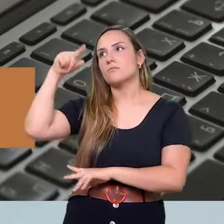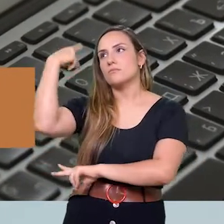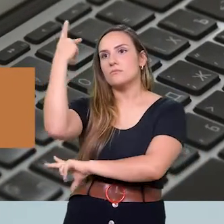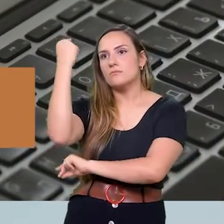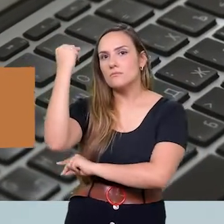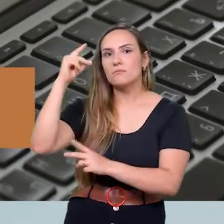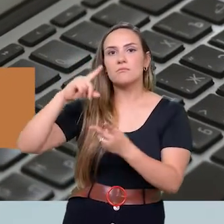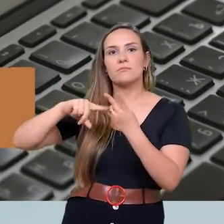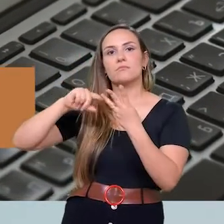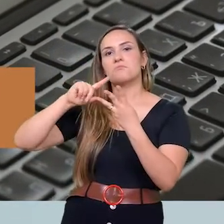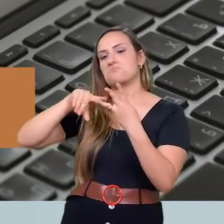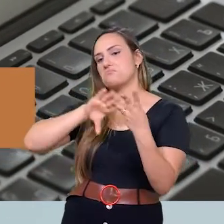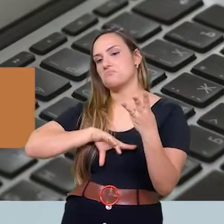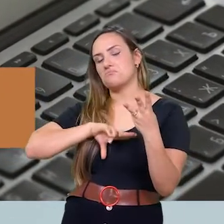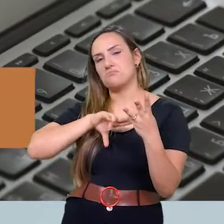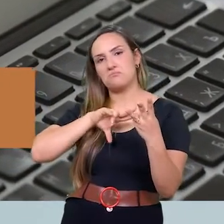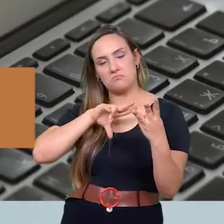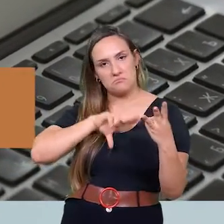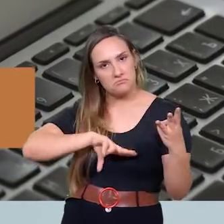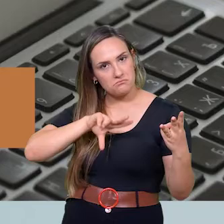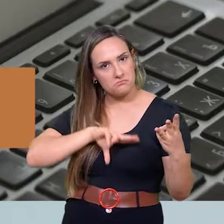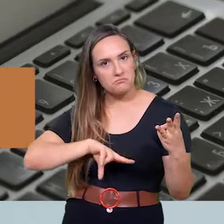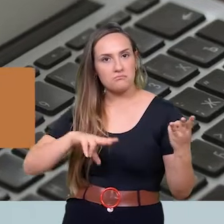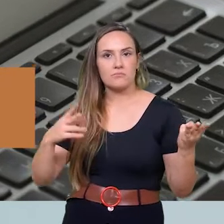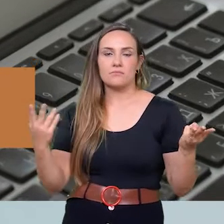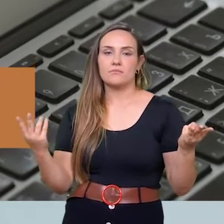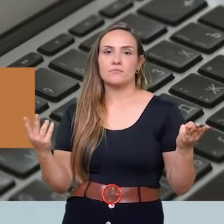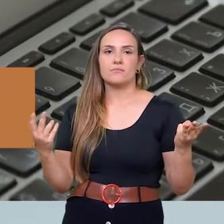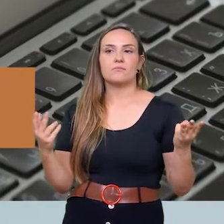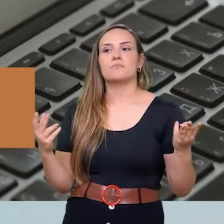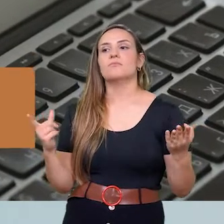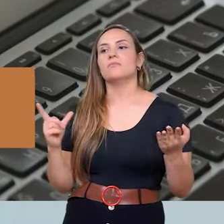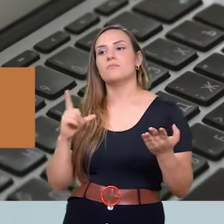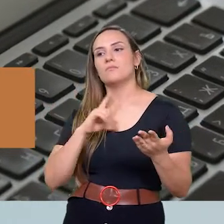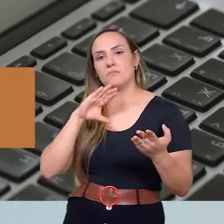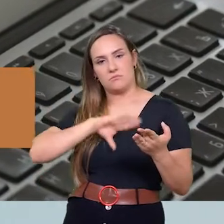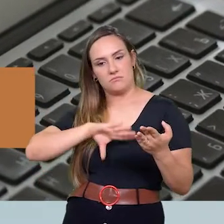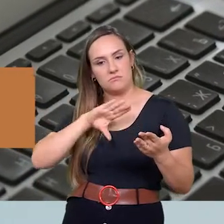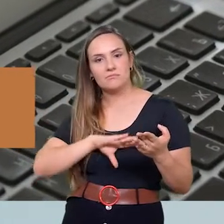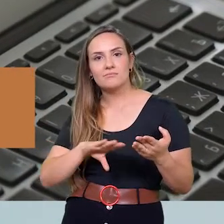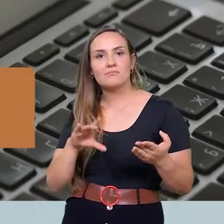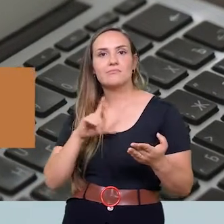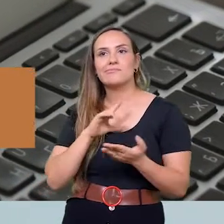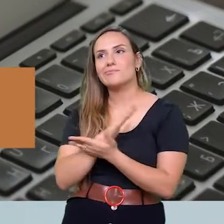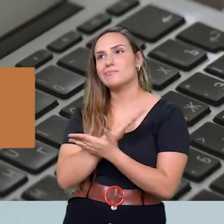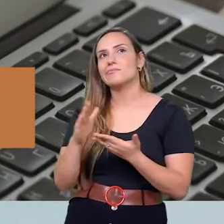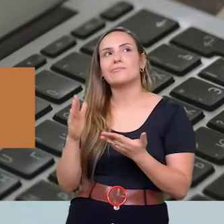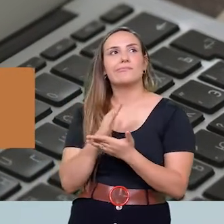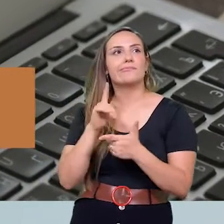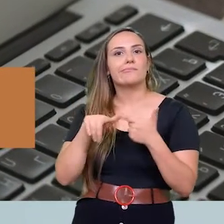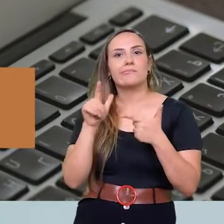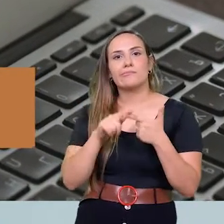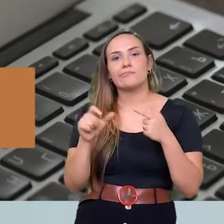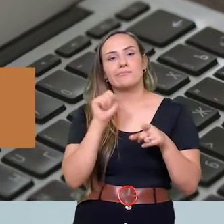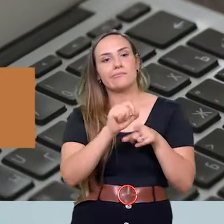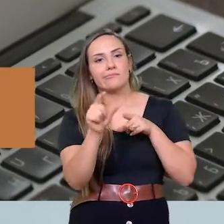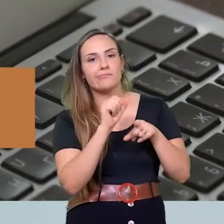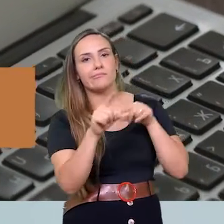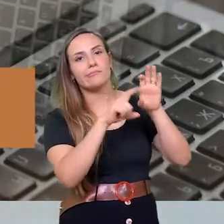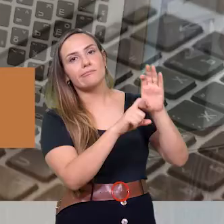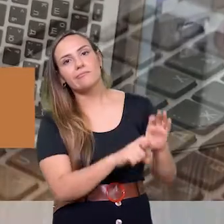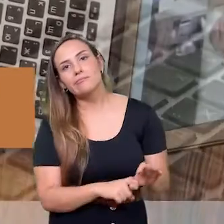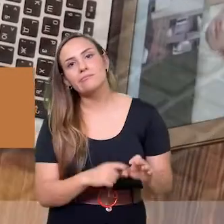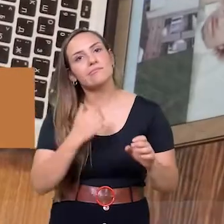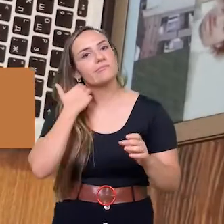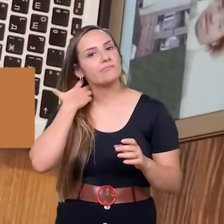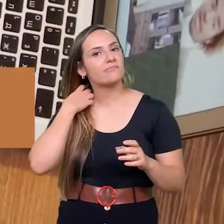ou em Portugal. E às vezes, essas pessoas têm situações pendentes, uma casa que deixaram